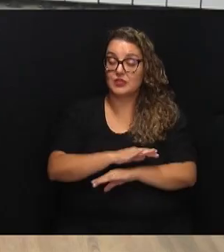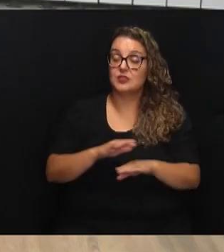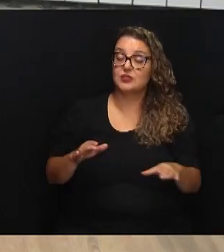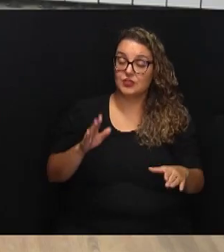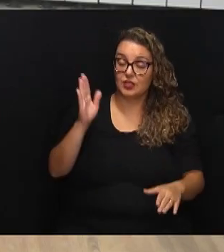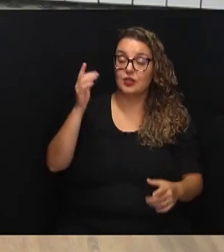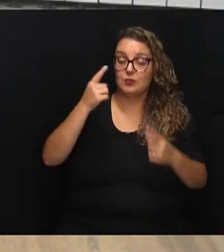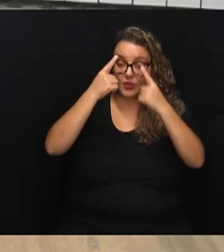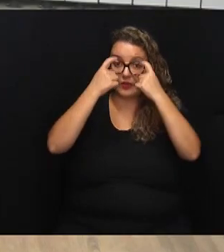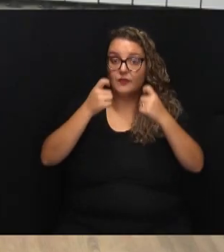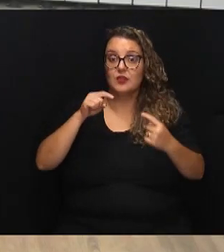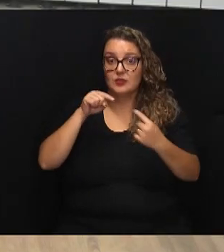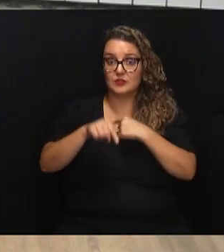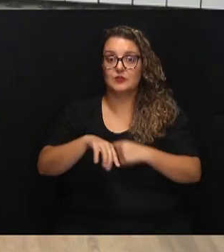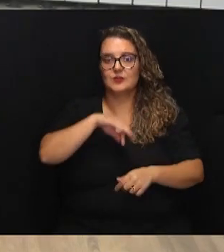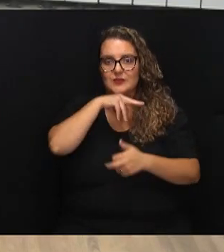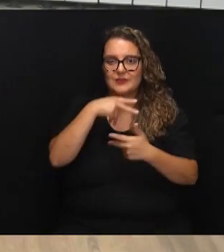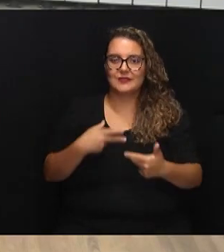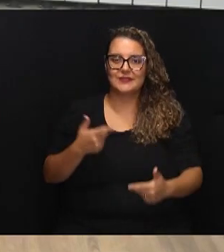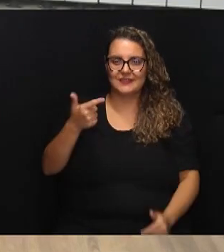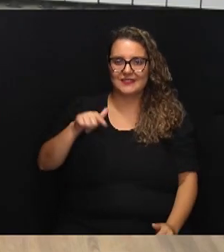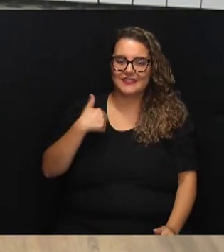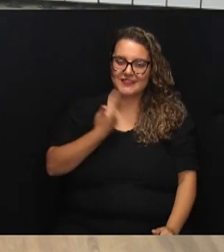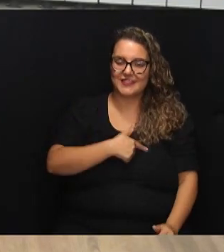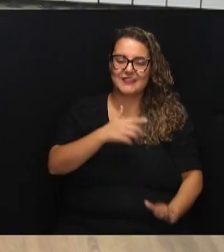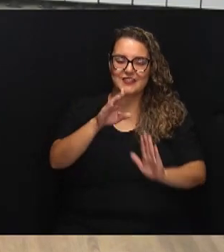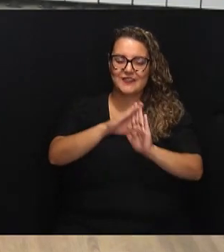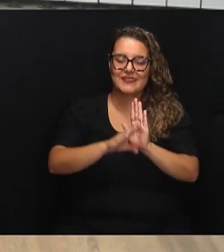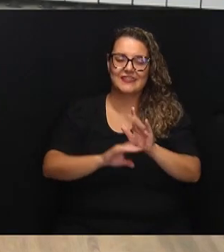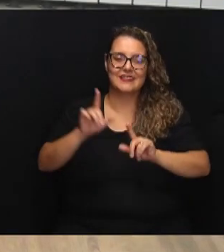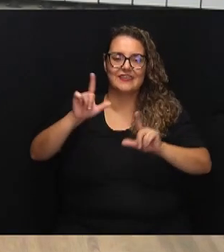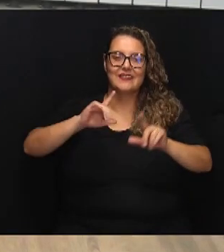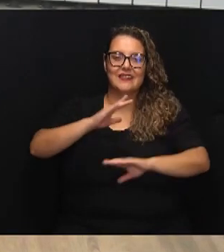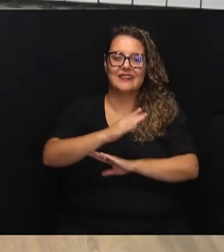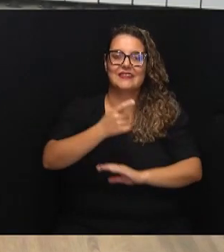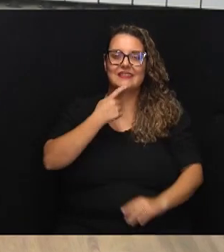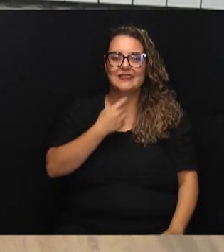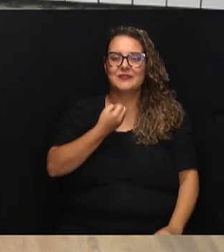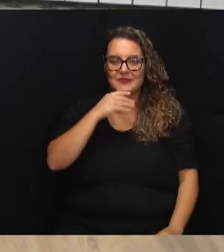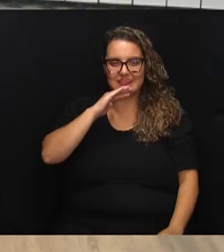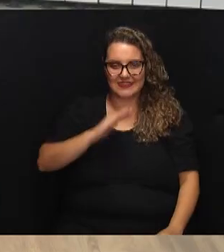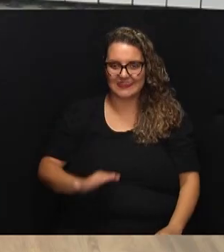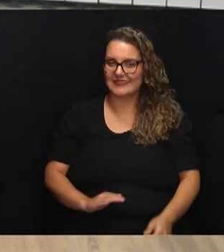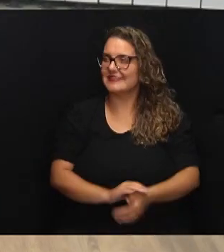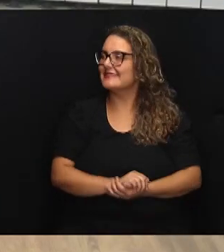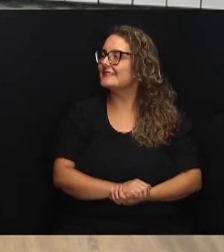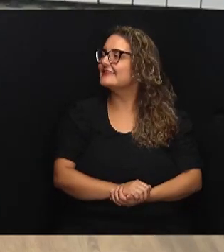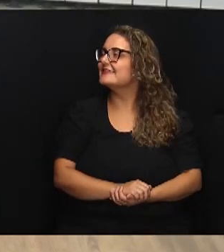violência contra os animais. Continue na programação da TV Câmara Campinas. Uma boa tarde.